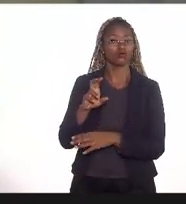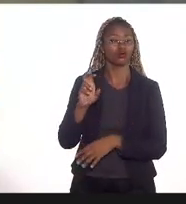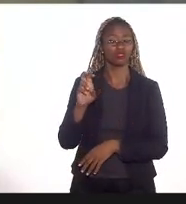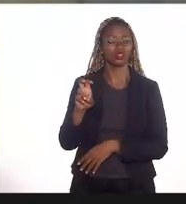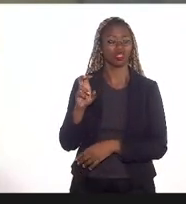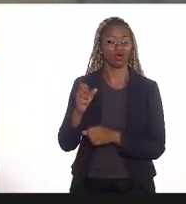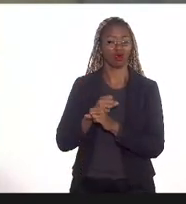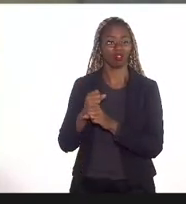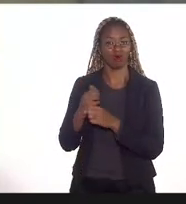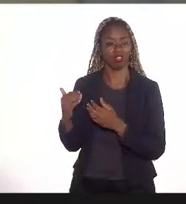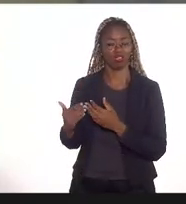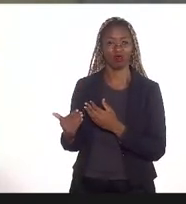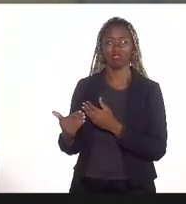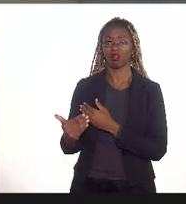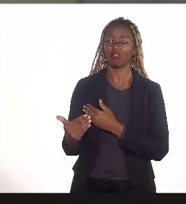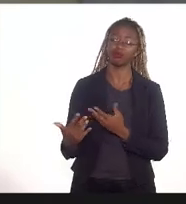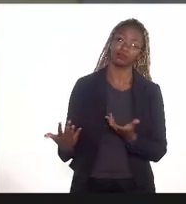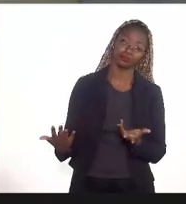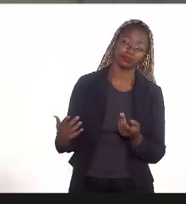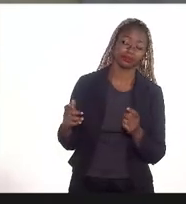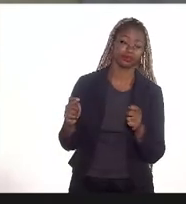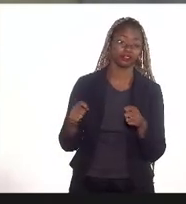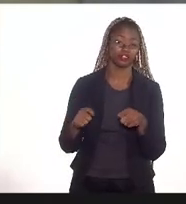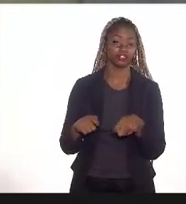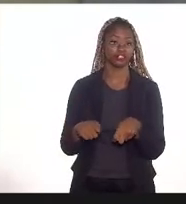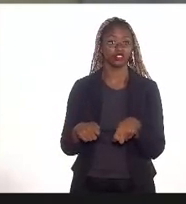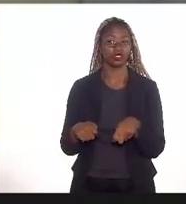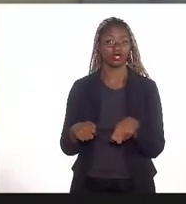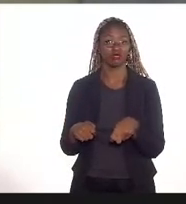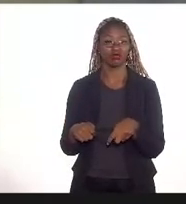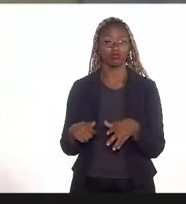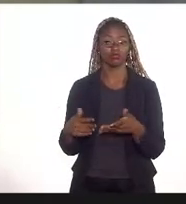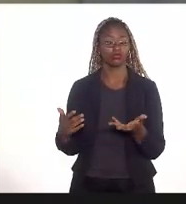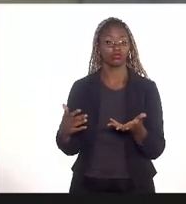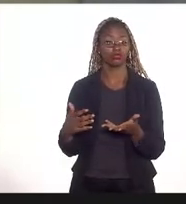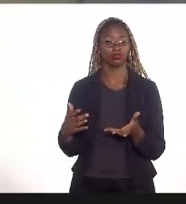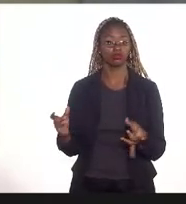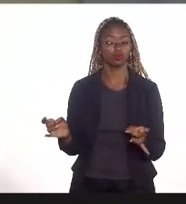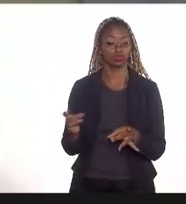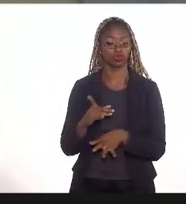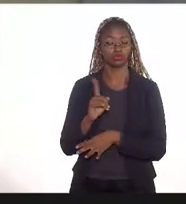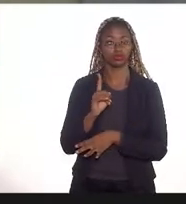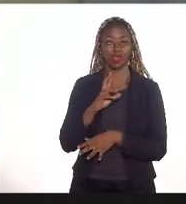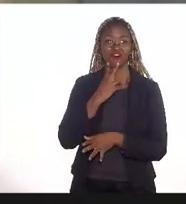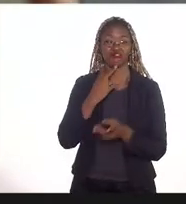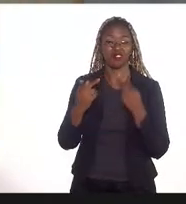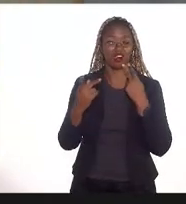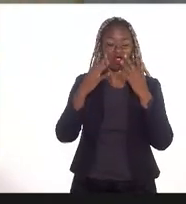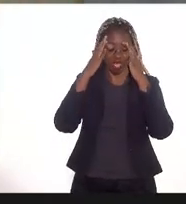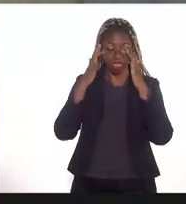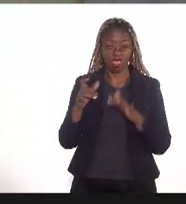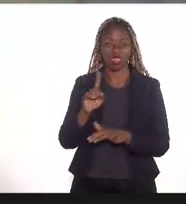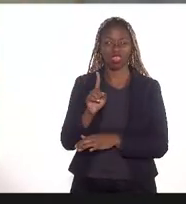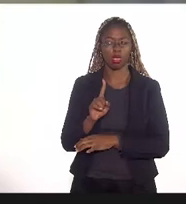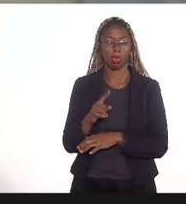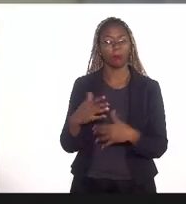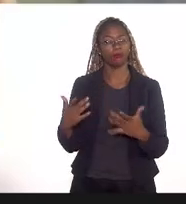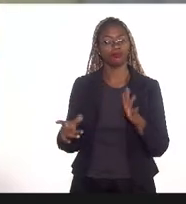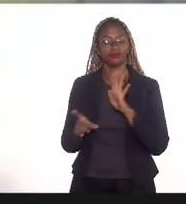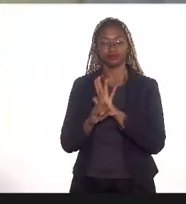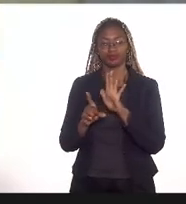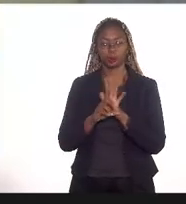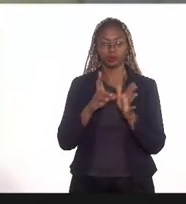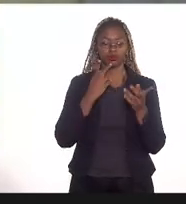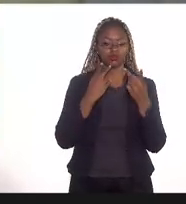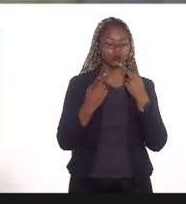5 anos, possivelmente, não completaram aquilo que deviam. E a lei das metas agora dá